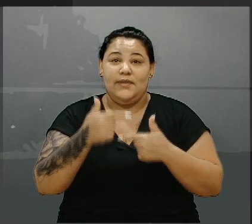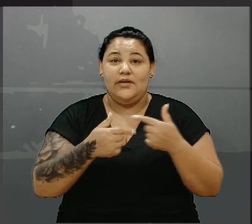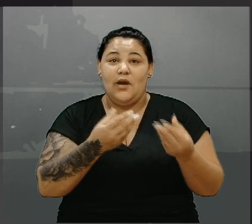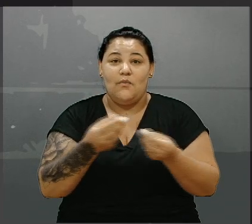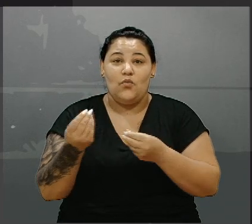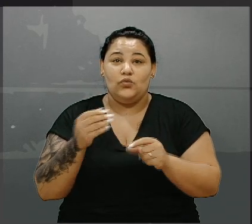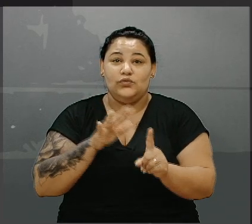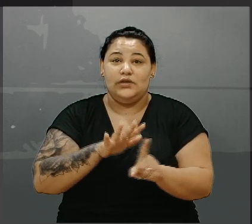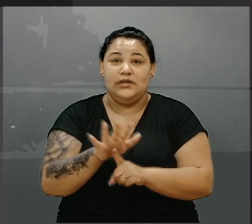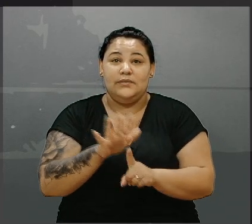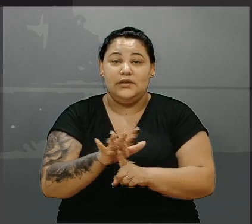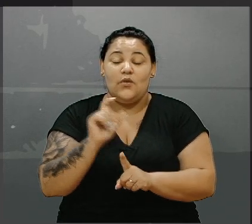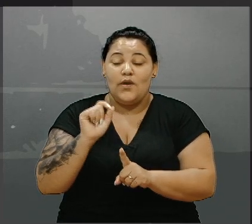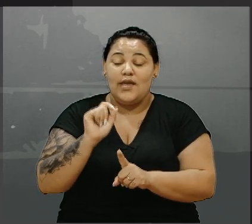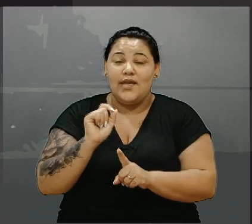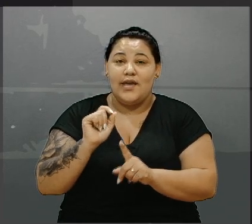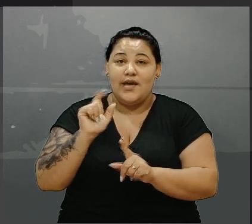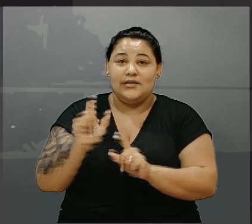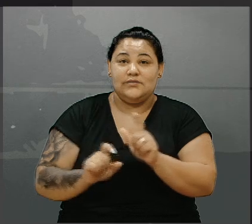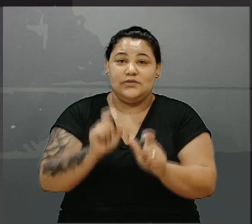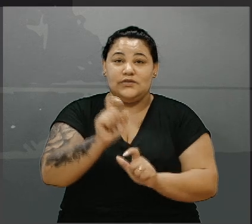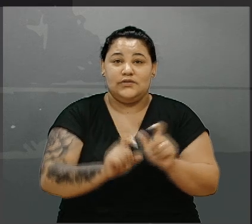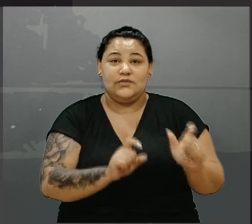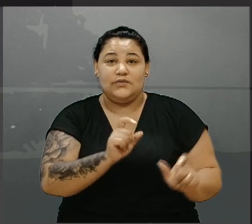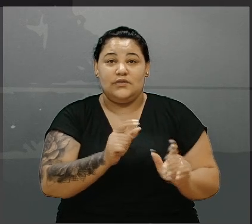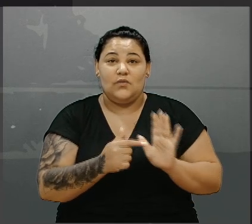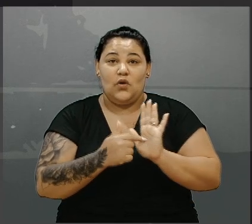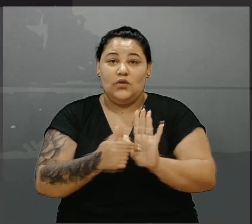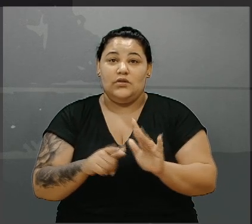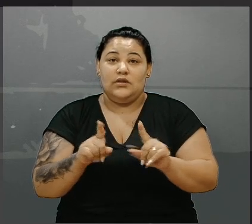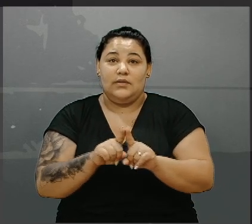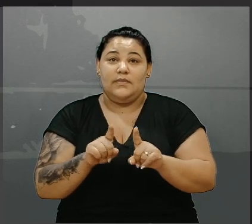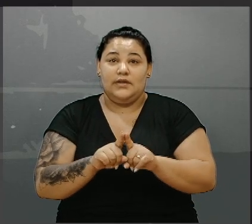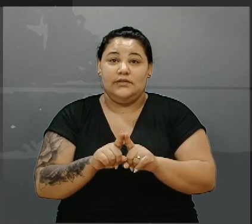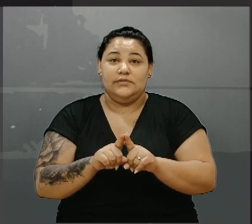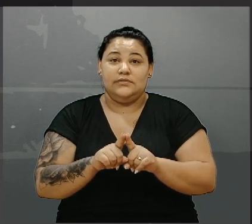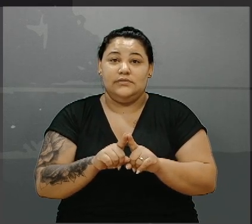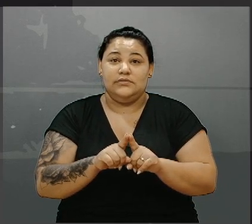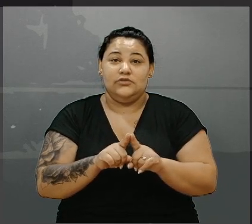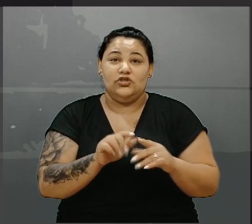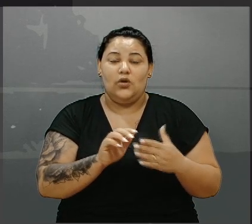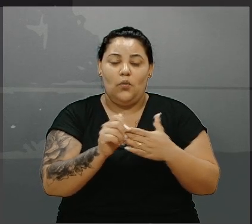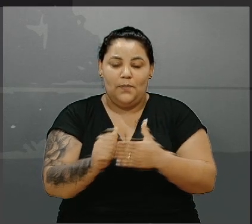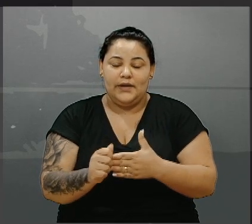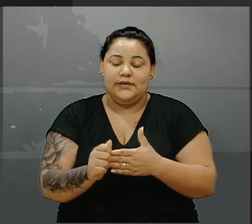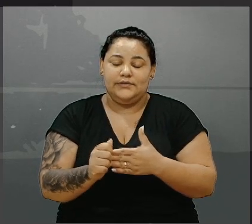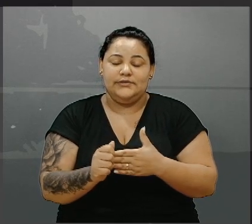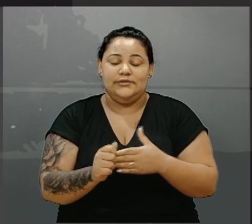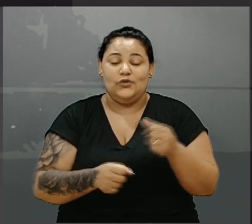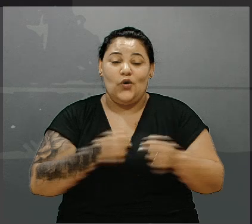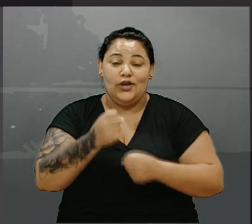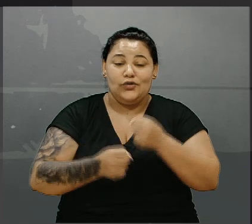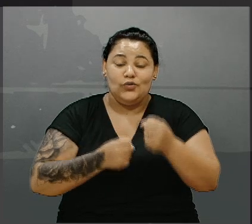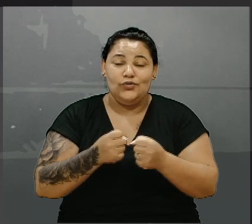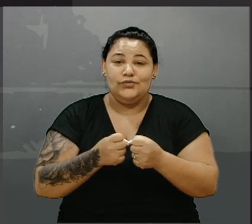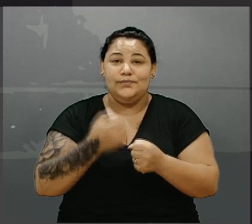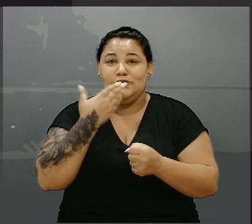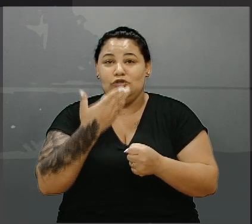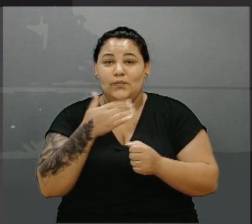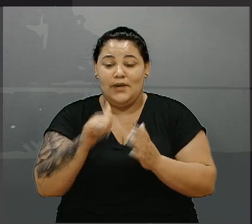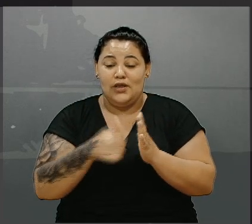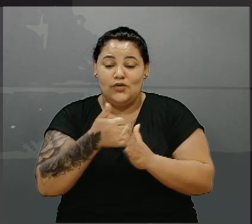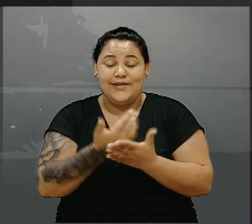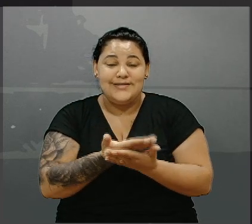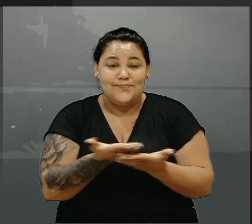que as pessoas nos trazem, a gente tem recebido muitos corredores de rua pedindo melhorias em espaços, né?